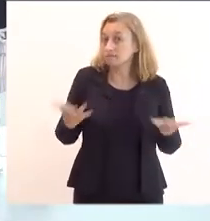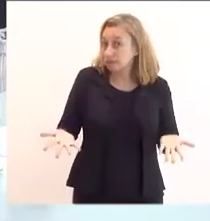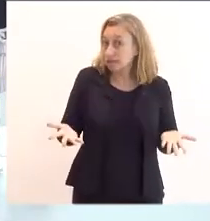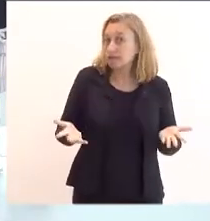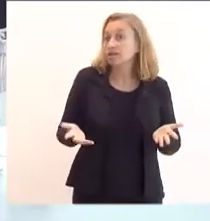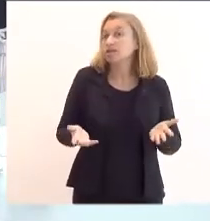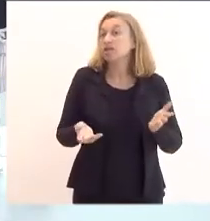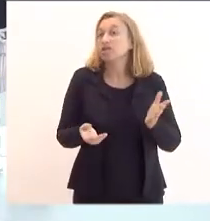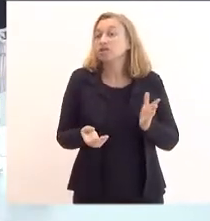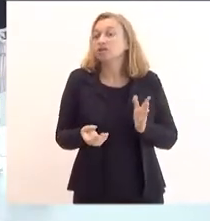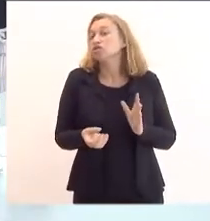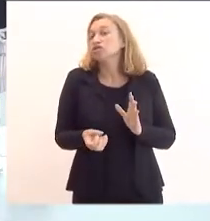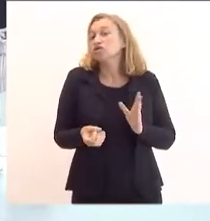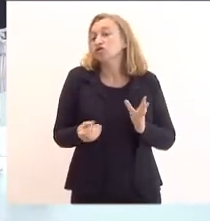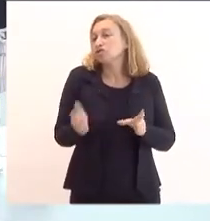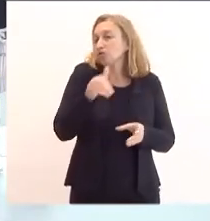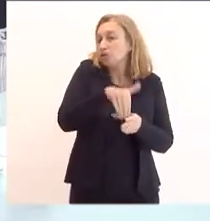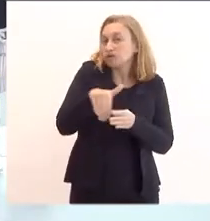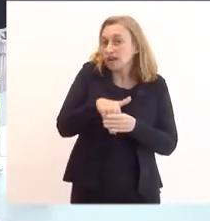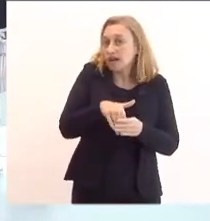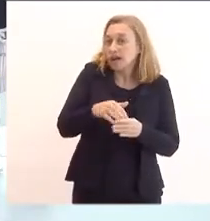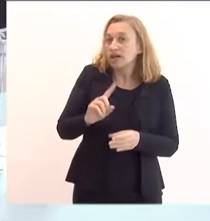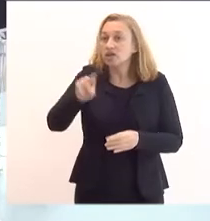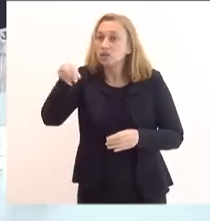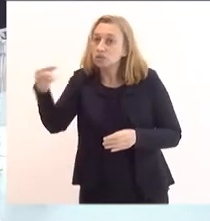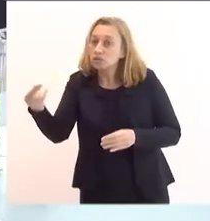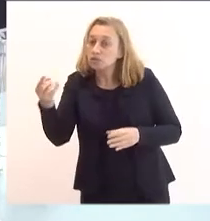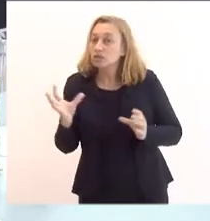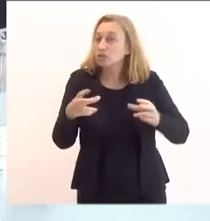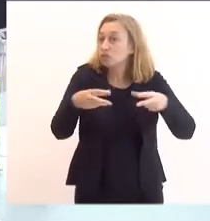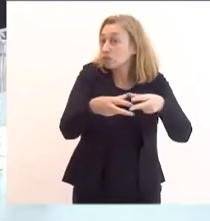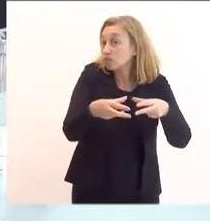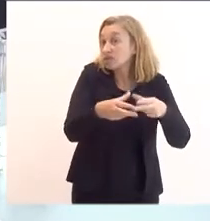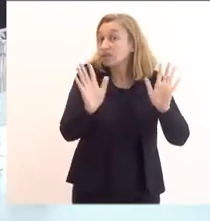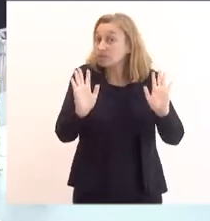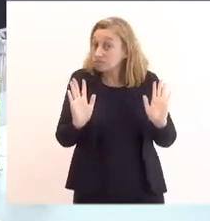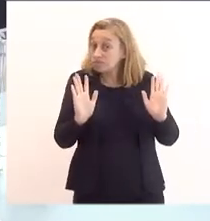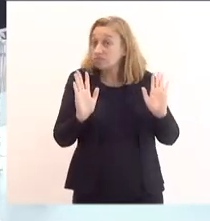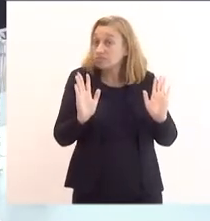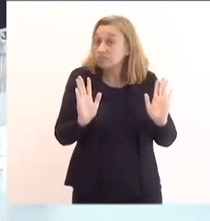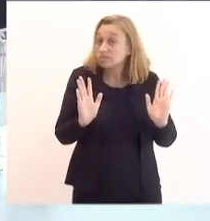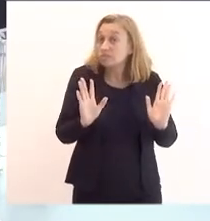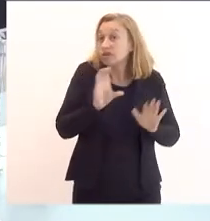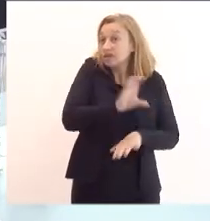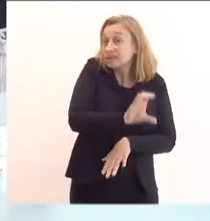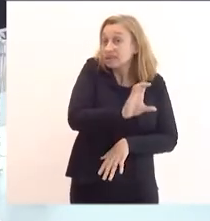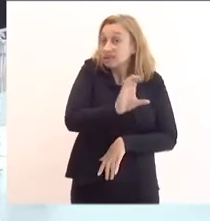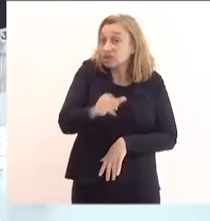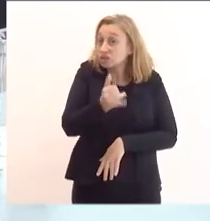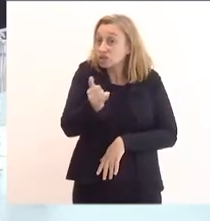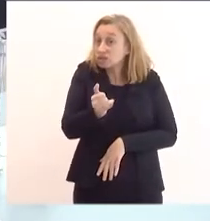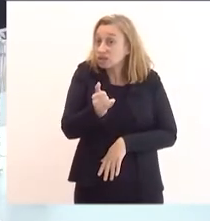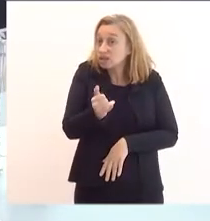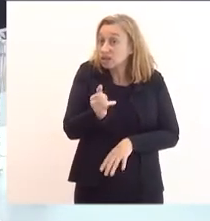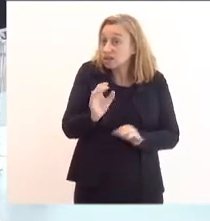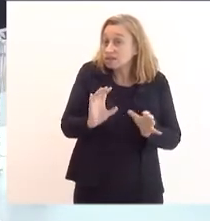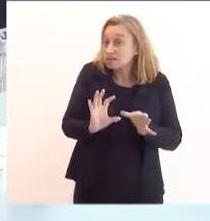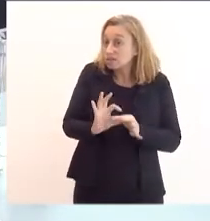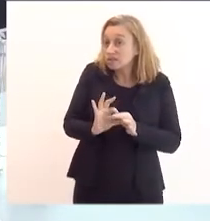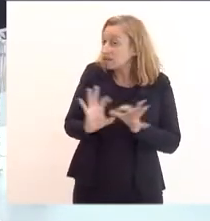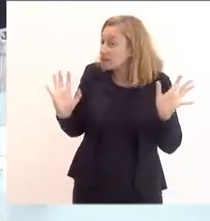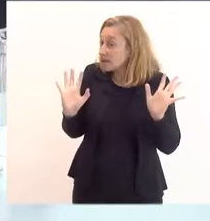de votar em mérito em outra comissão. Mas na CCJ ele passa, sem problema